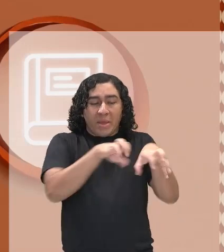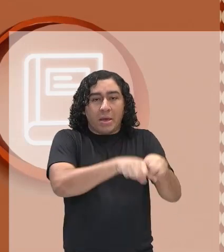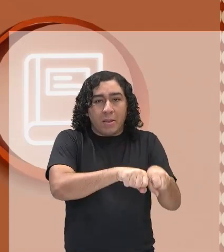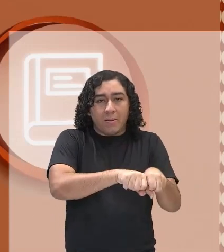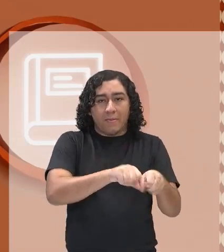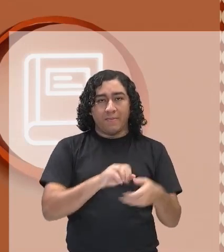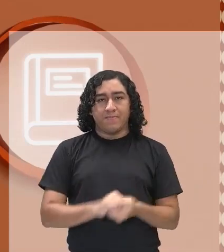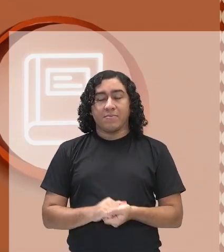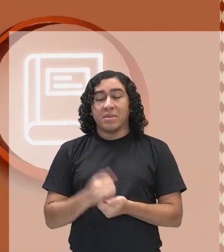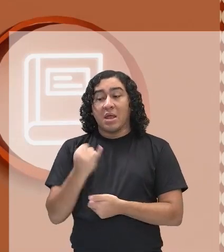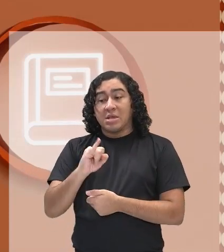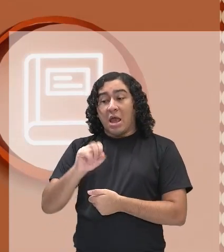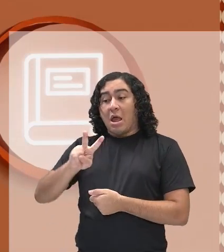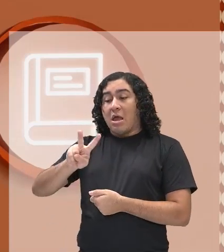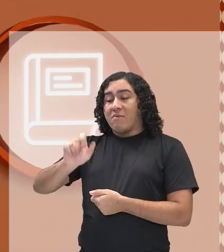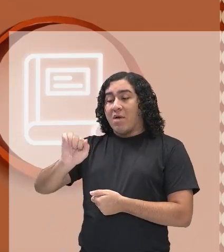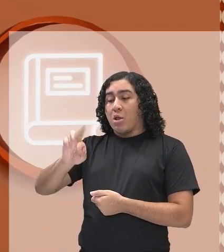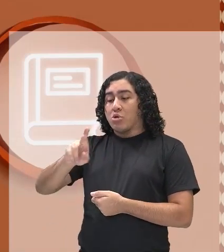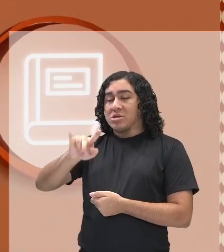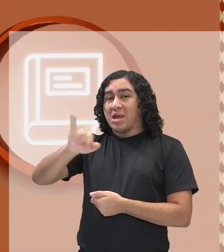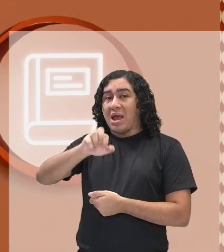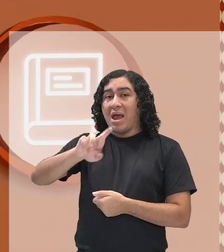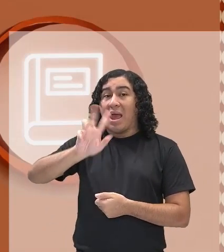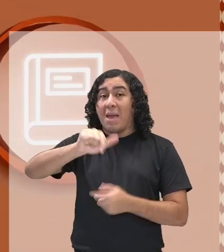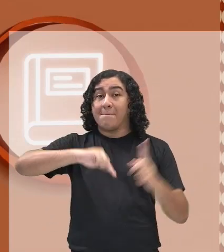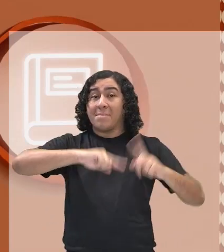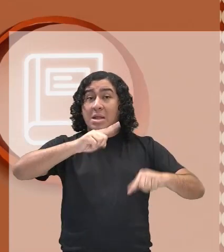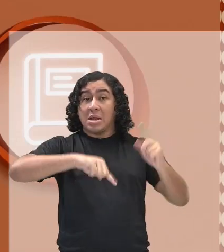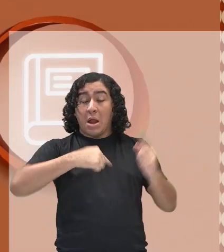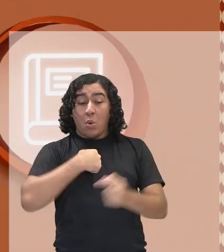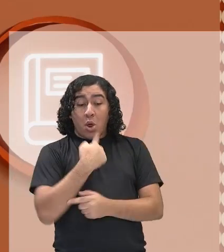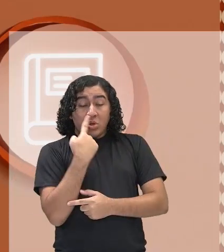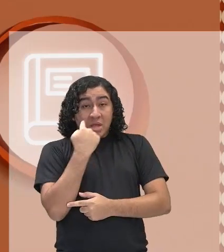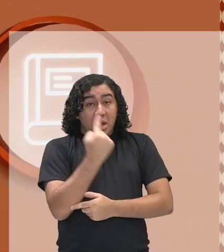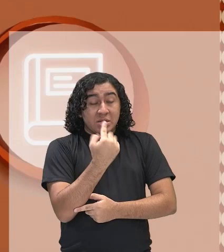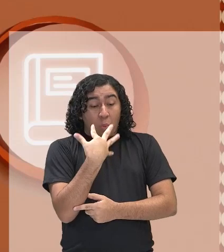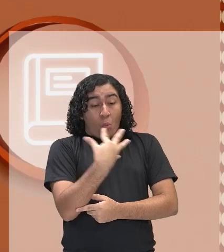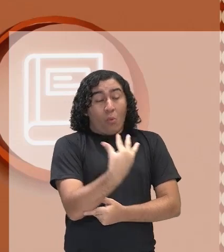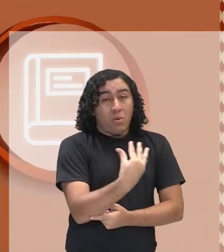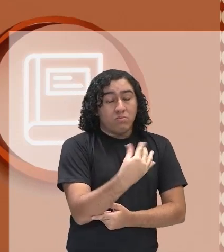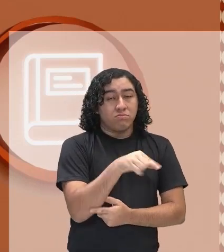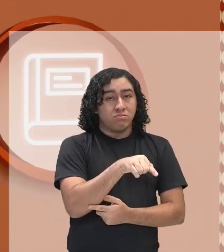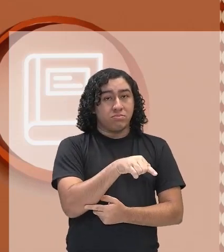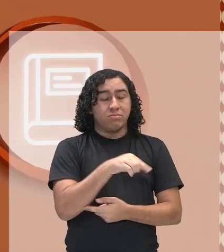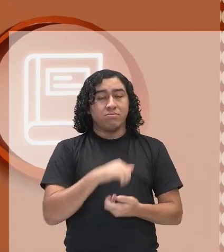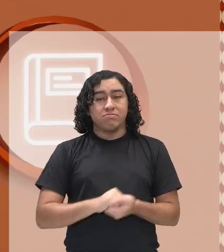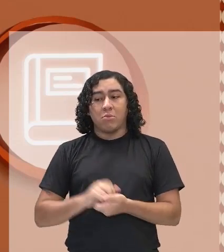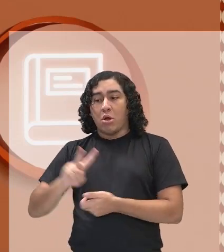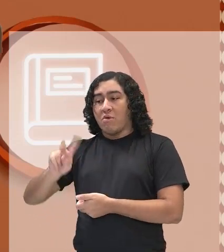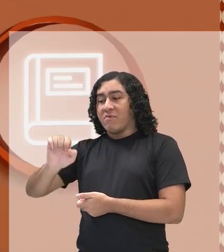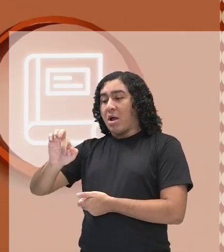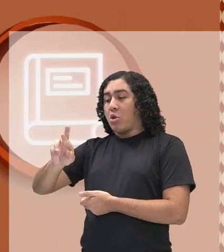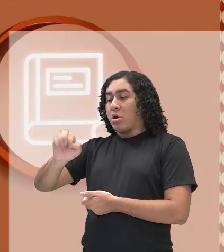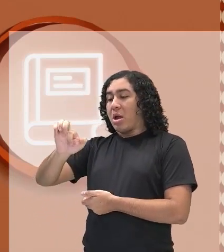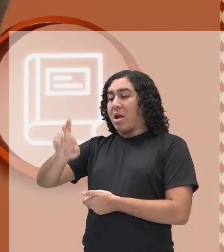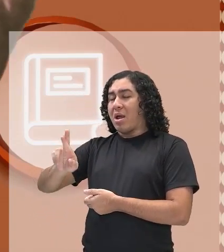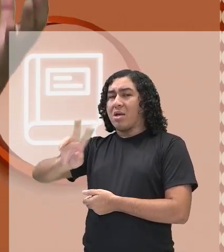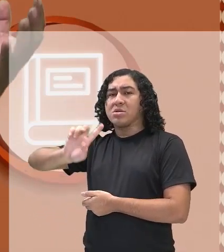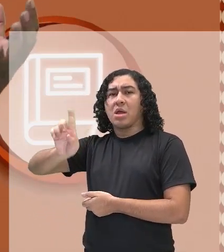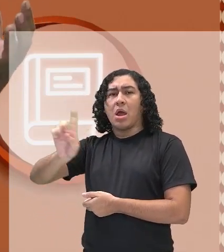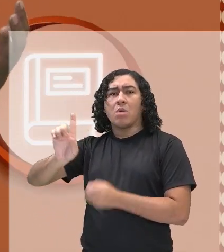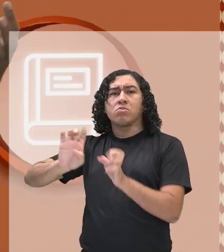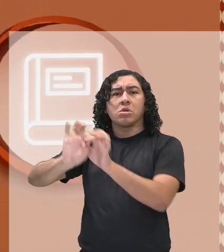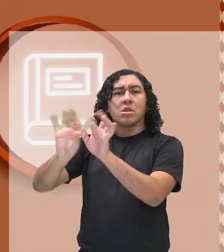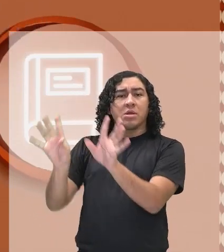estou jogando uma carga material do meu interesse, né? Do meu interesse. O valorar não, o valorar, ele é mais